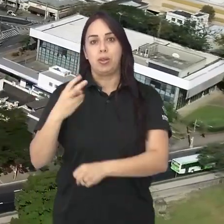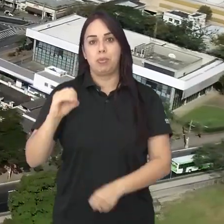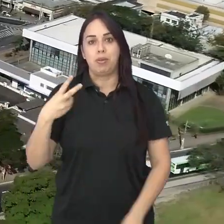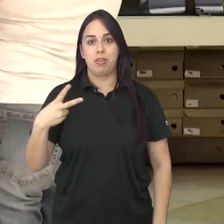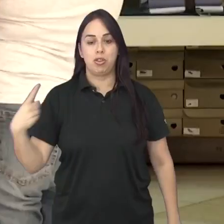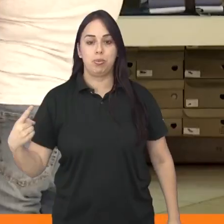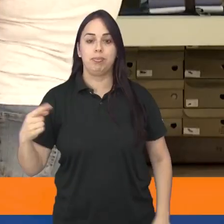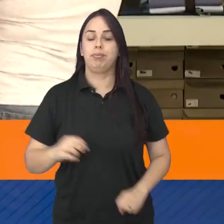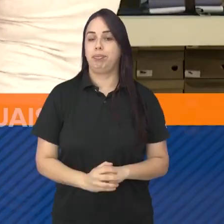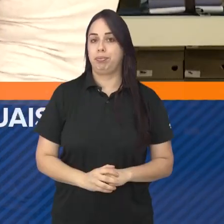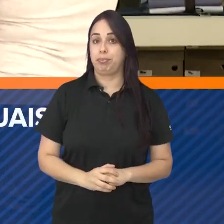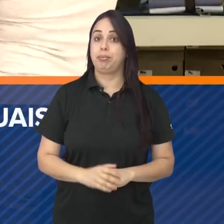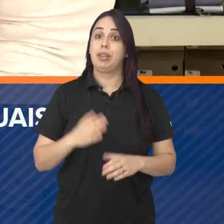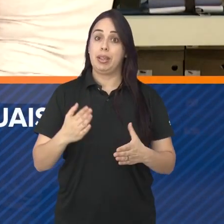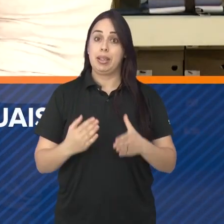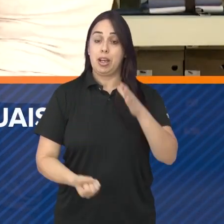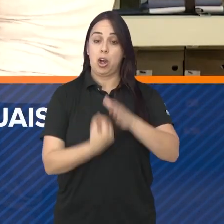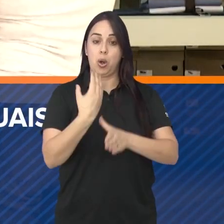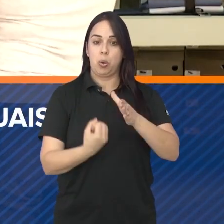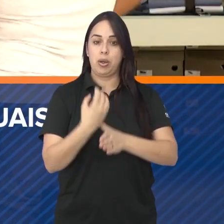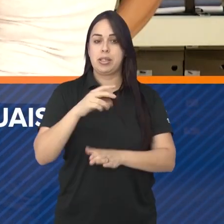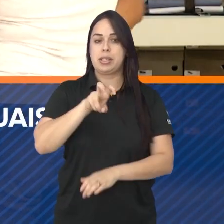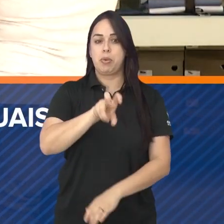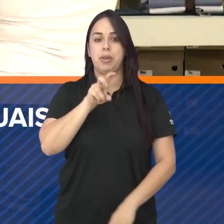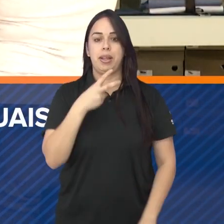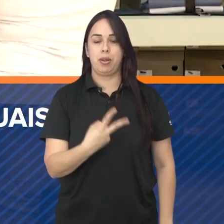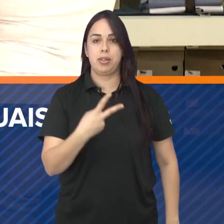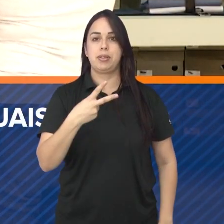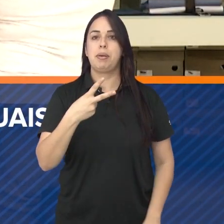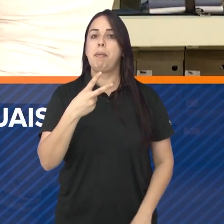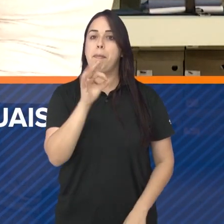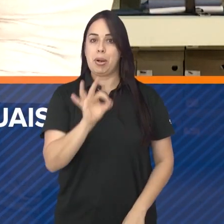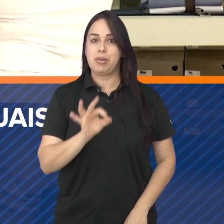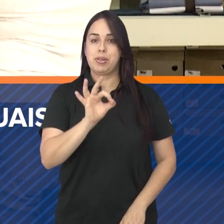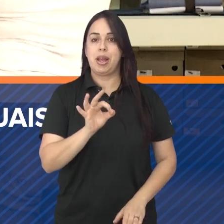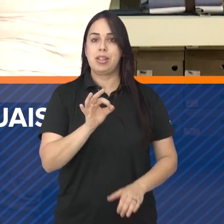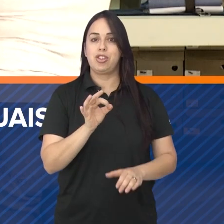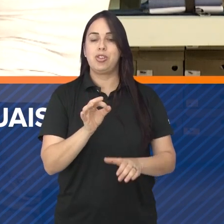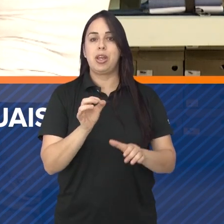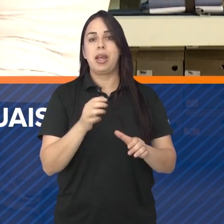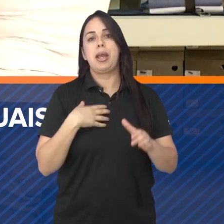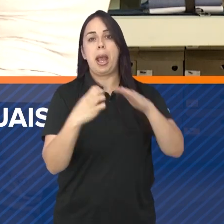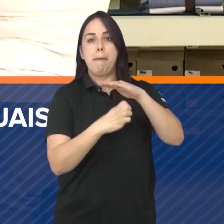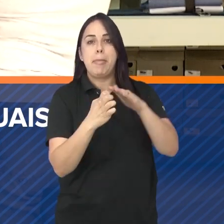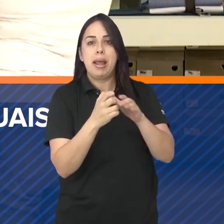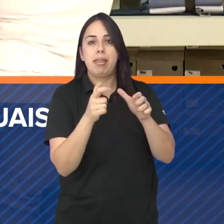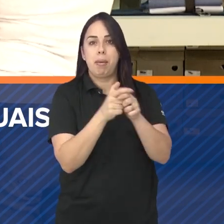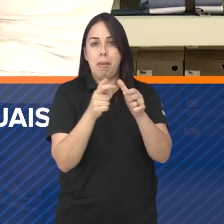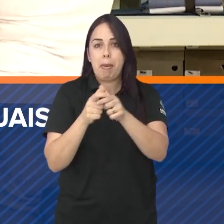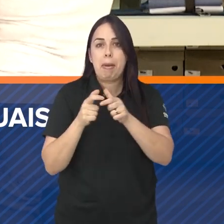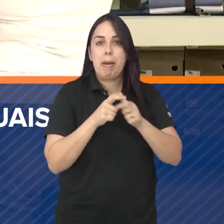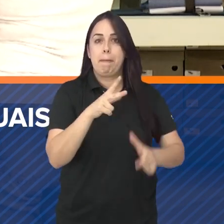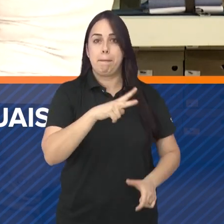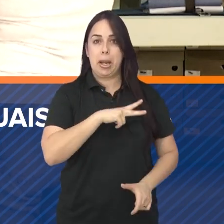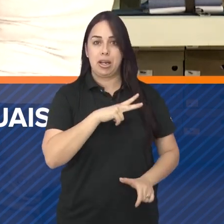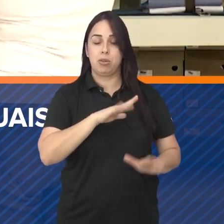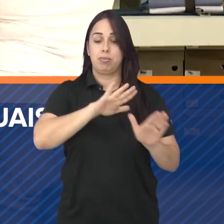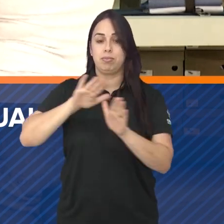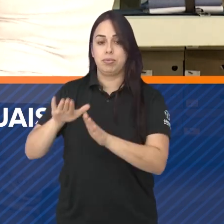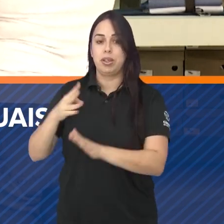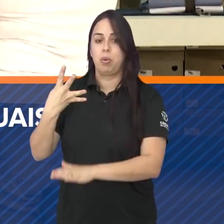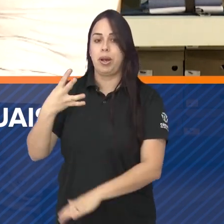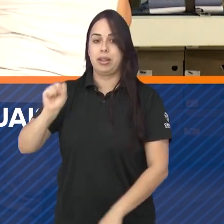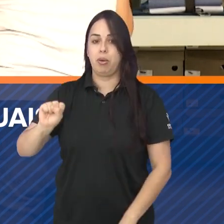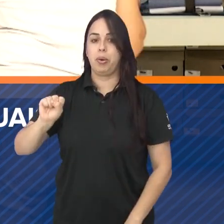2021. Dos negócios criados, 52% são de microempreendedores individuais e